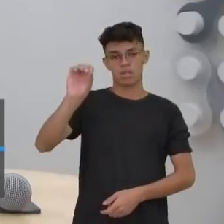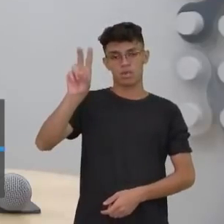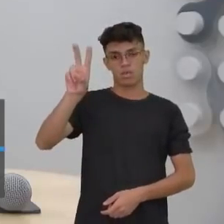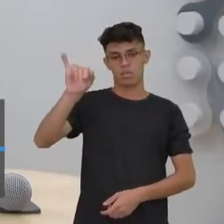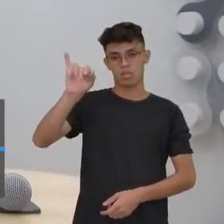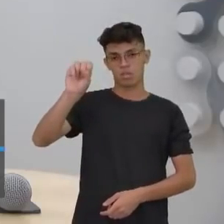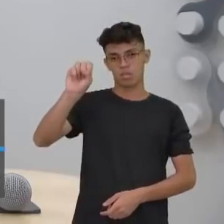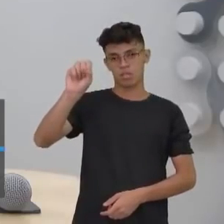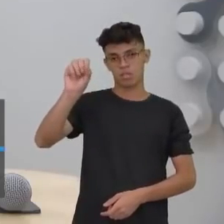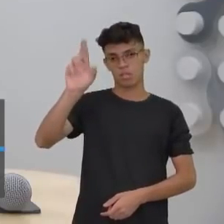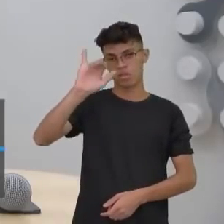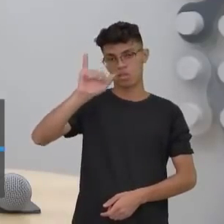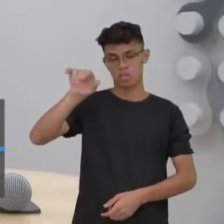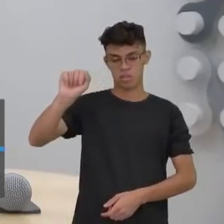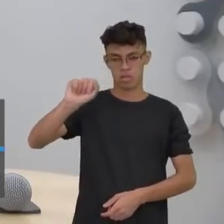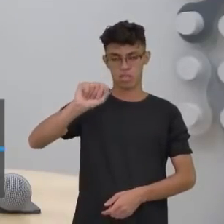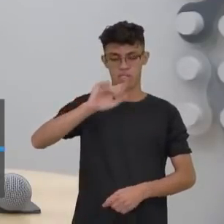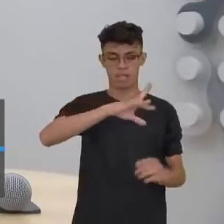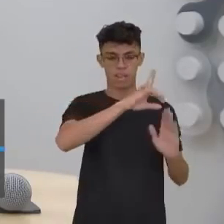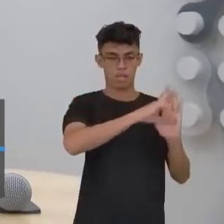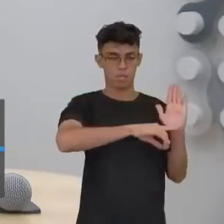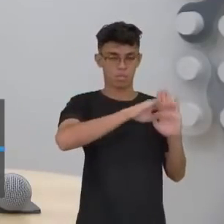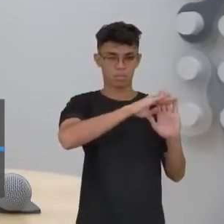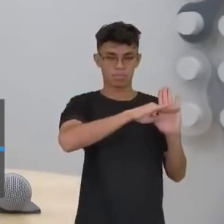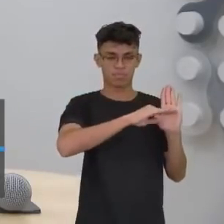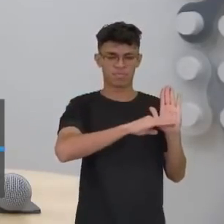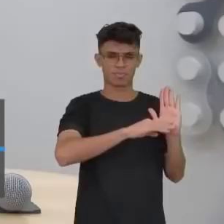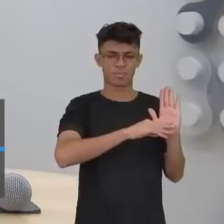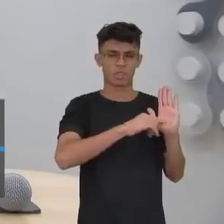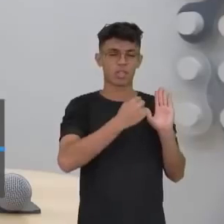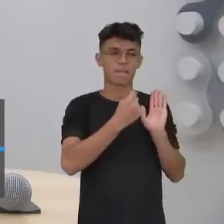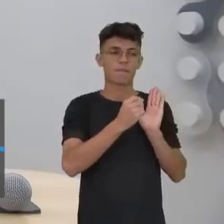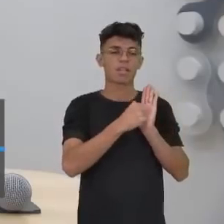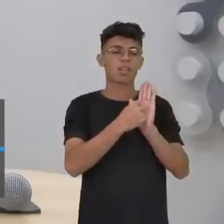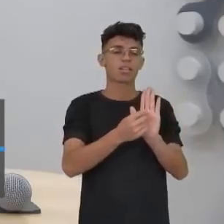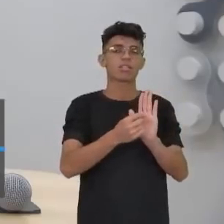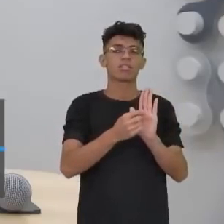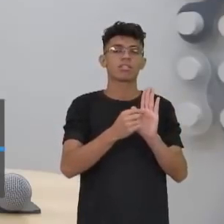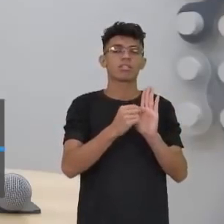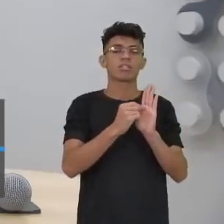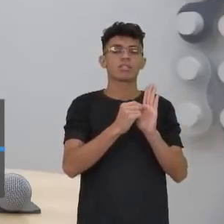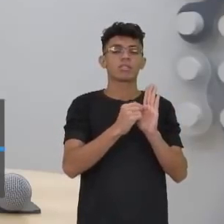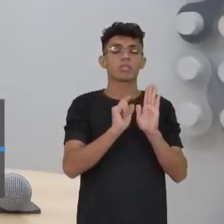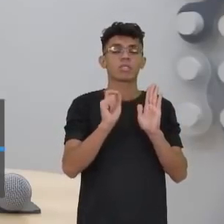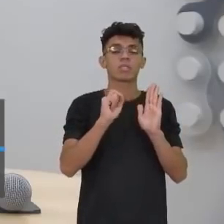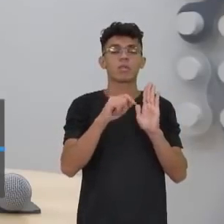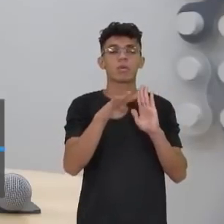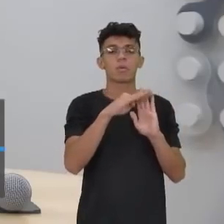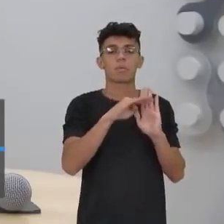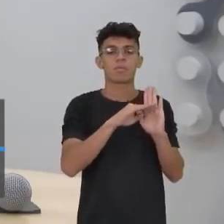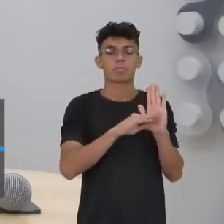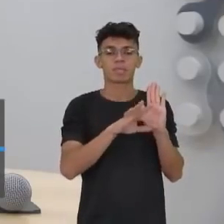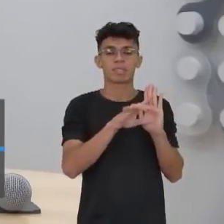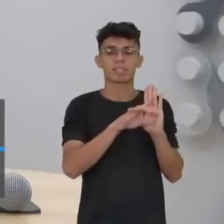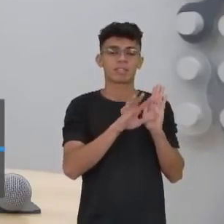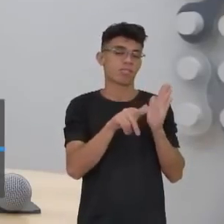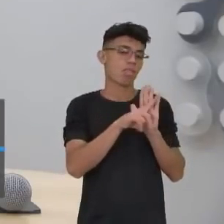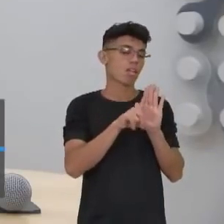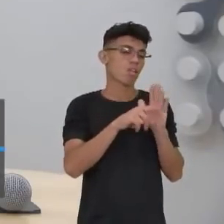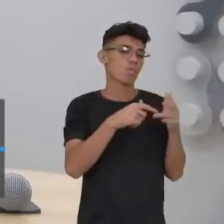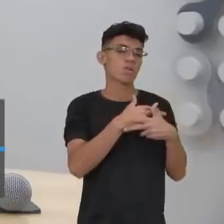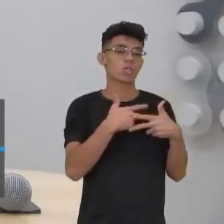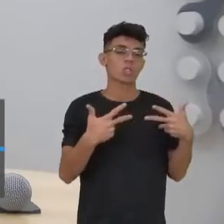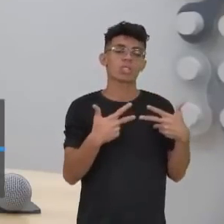Vargas decretaria, né, algumas deliberações que ele teria para o país sem consultar